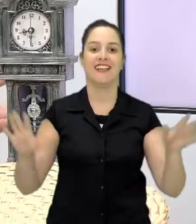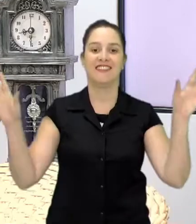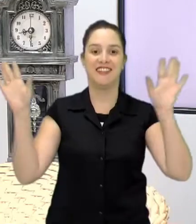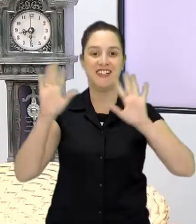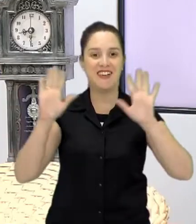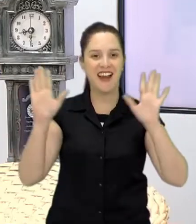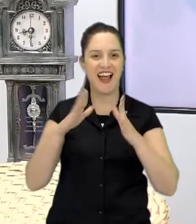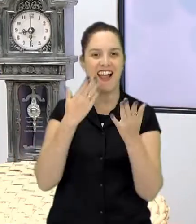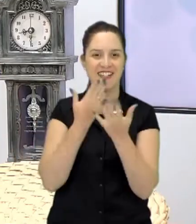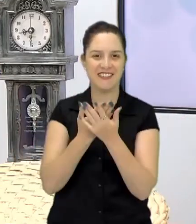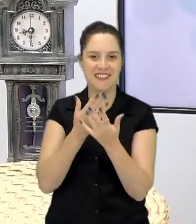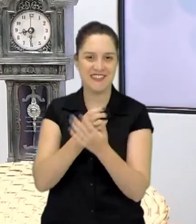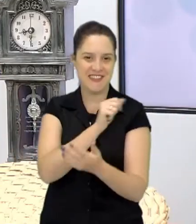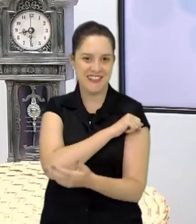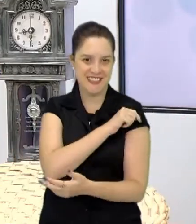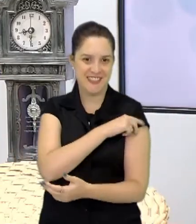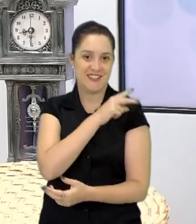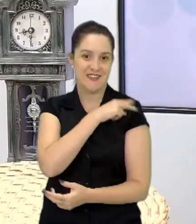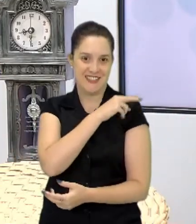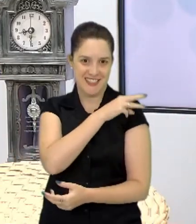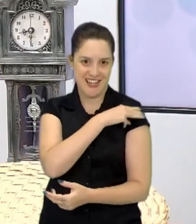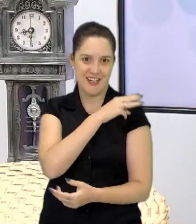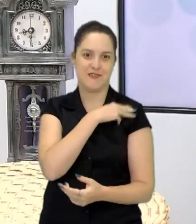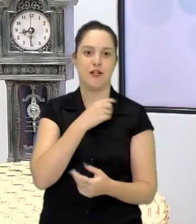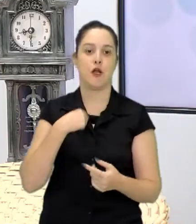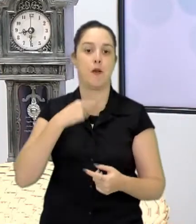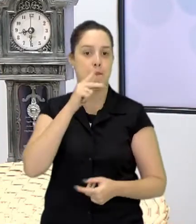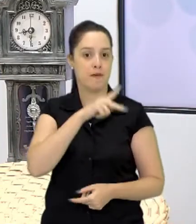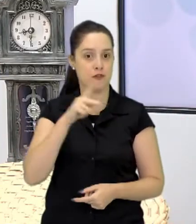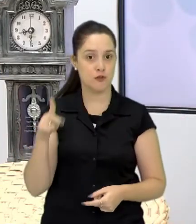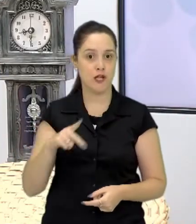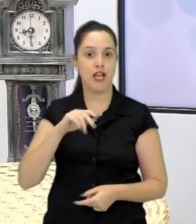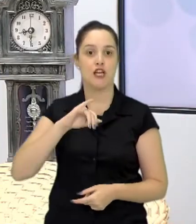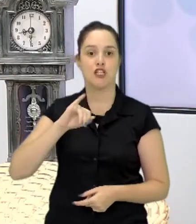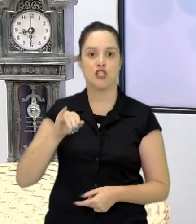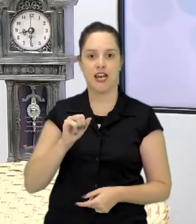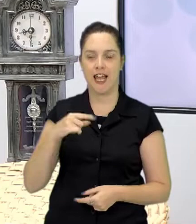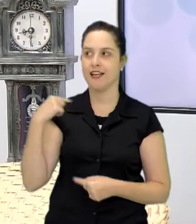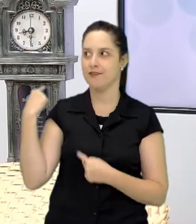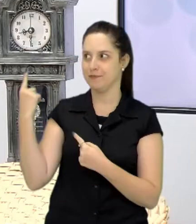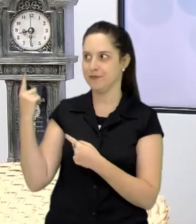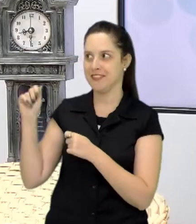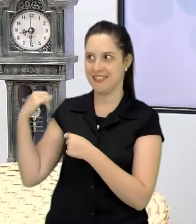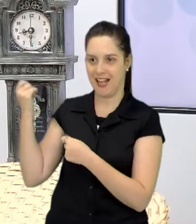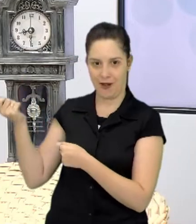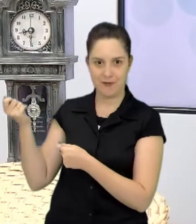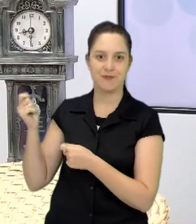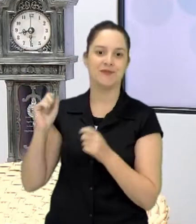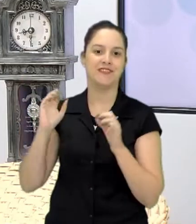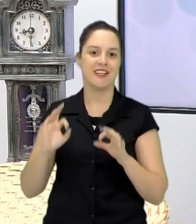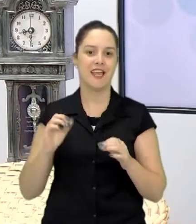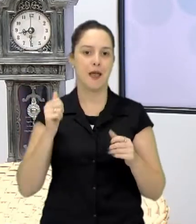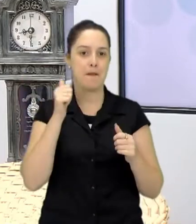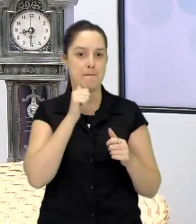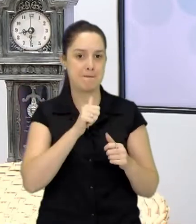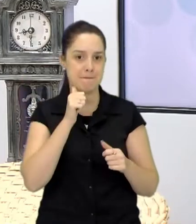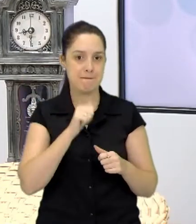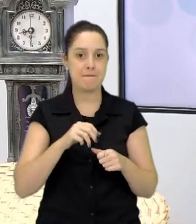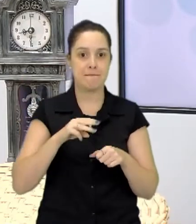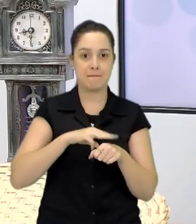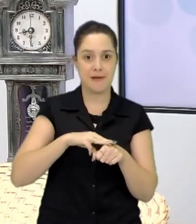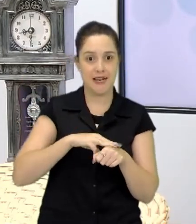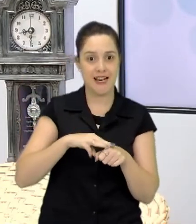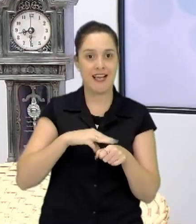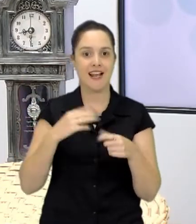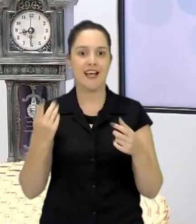Olá, estudante da segunda série do ensino médio. Eu sou a professora Janaína Jardim, esse é o meu sinal. Eu sou uma mulher negra de pele clara,